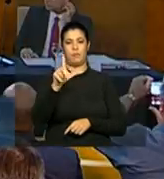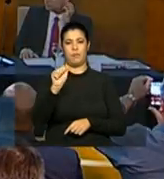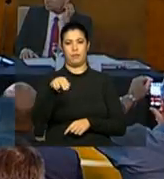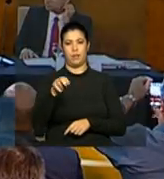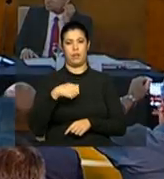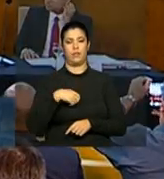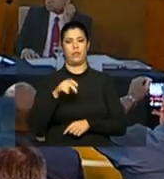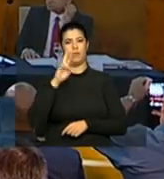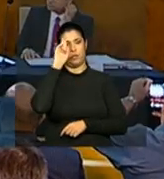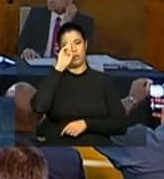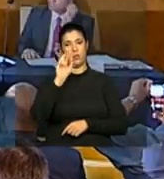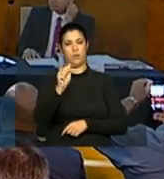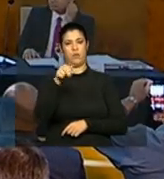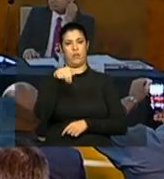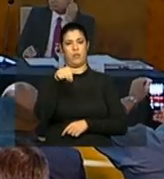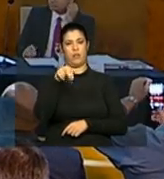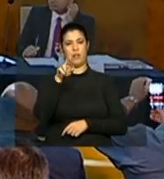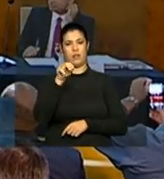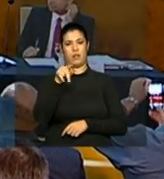Neto.